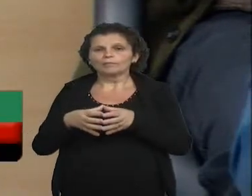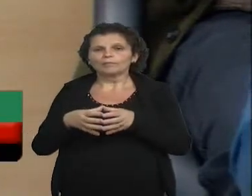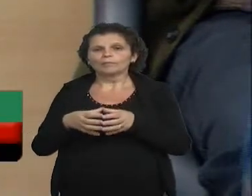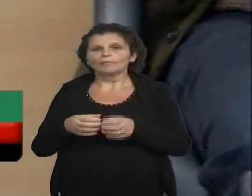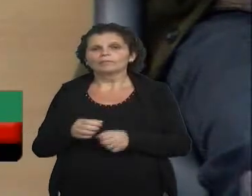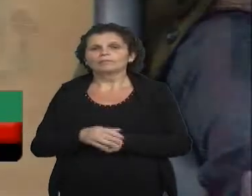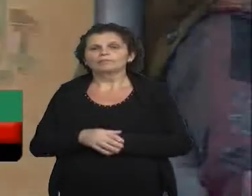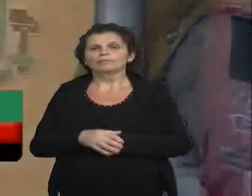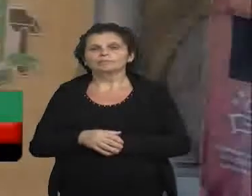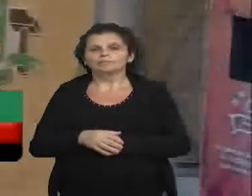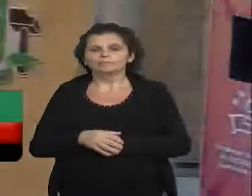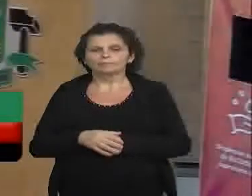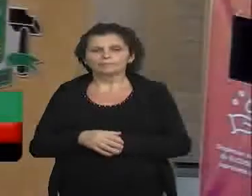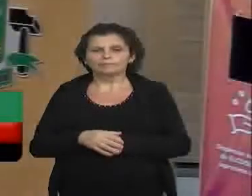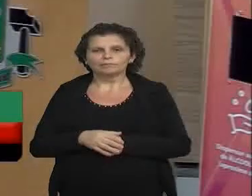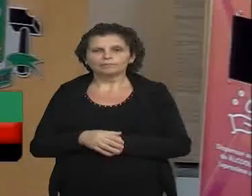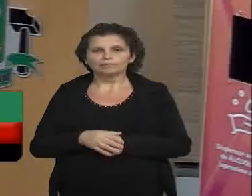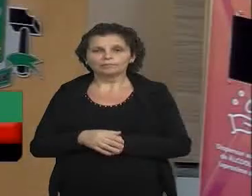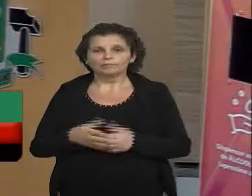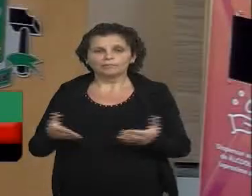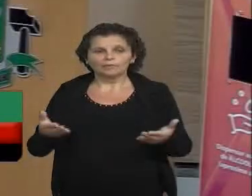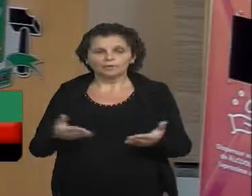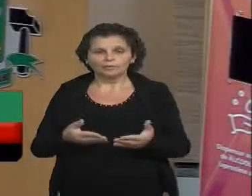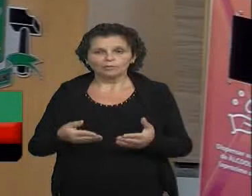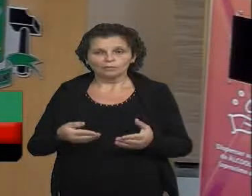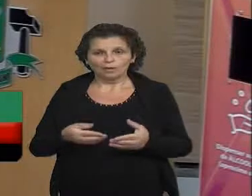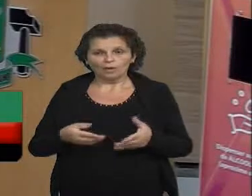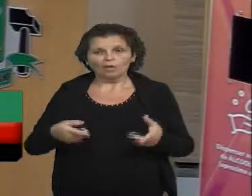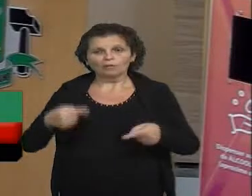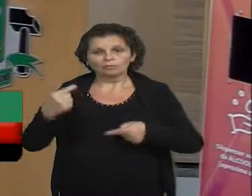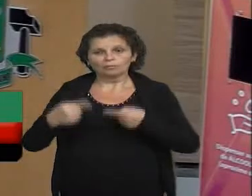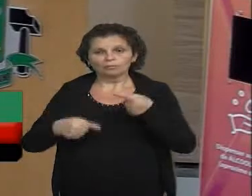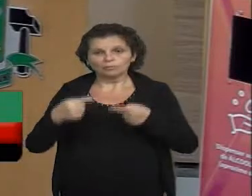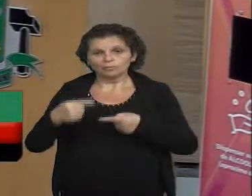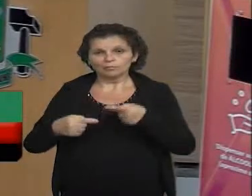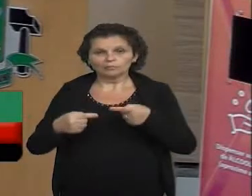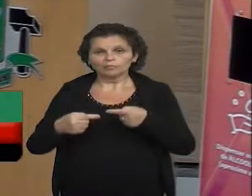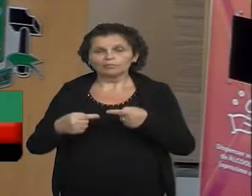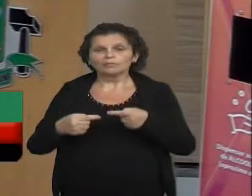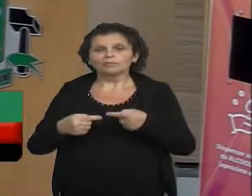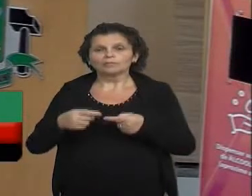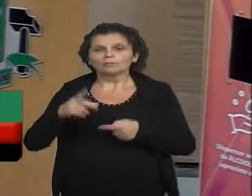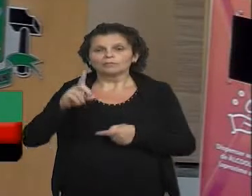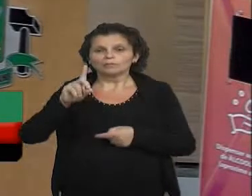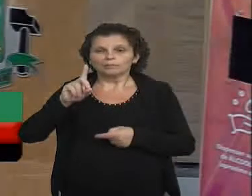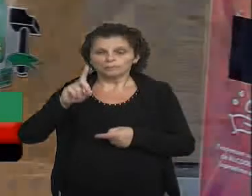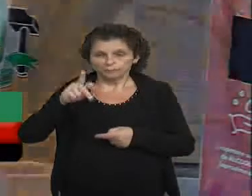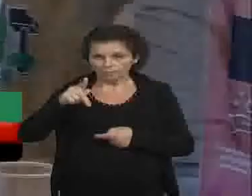de Osasco. Está em discussão o